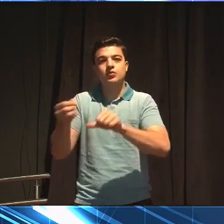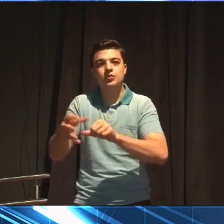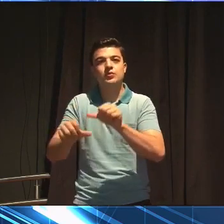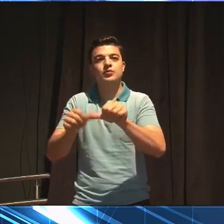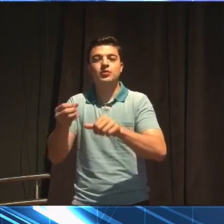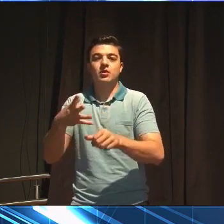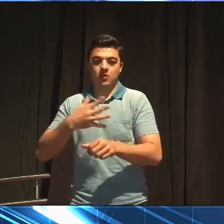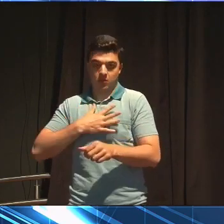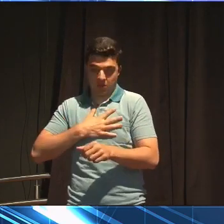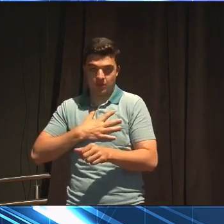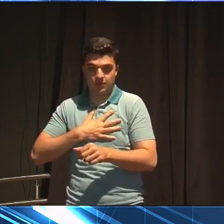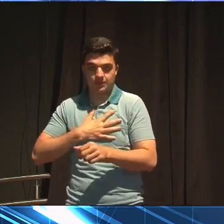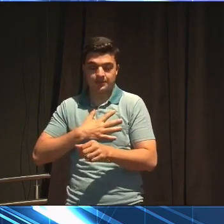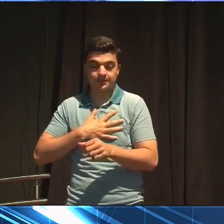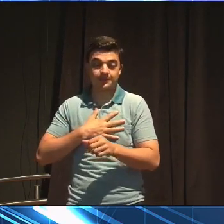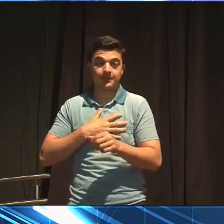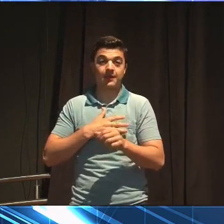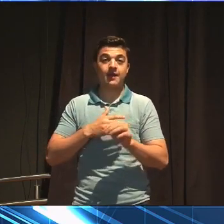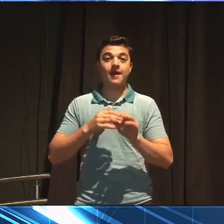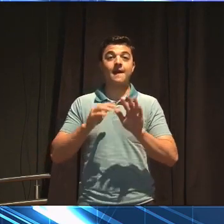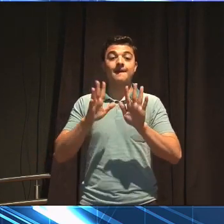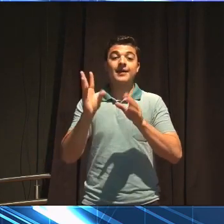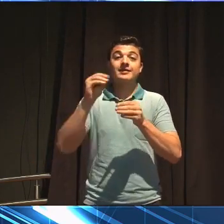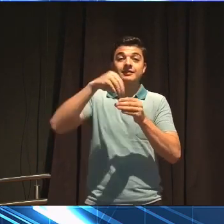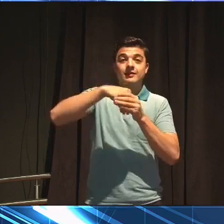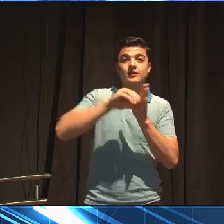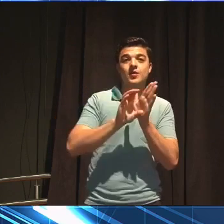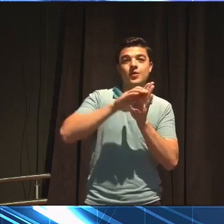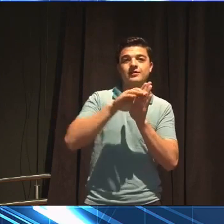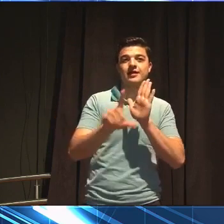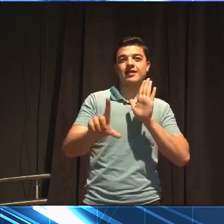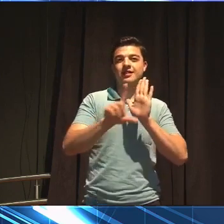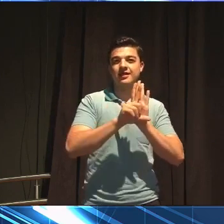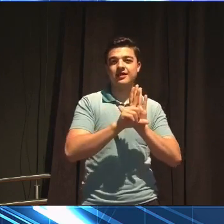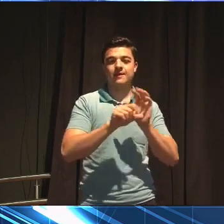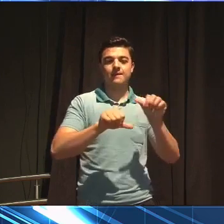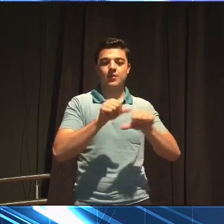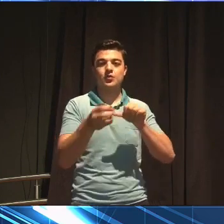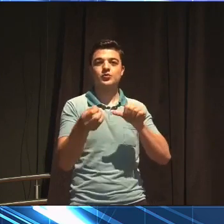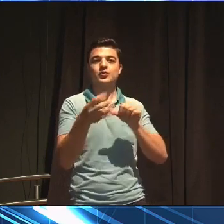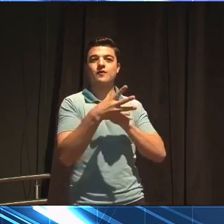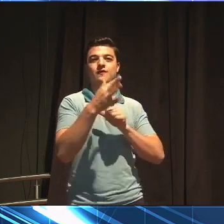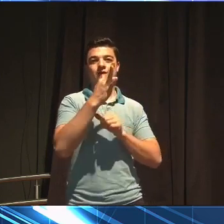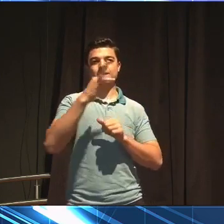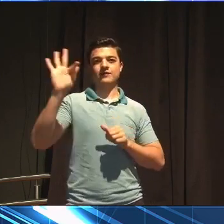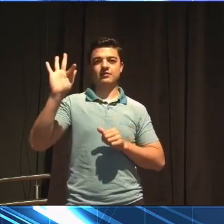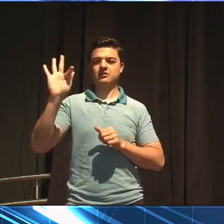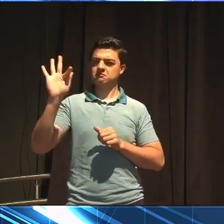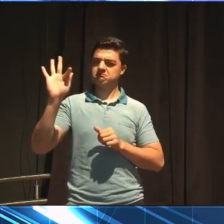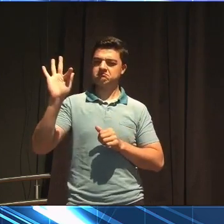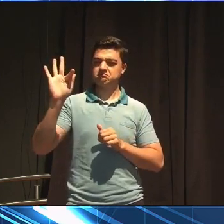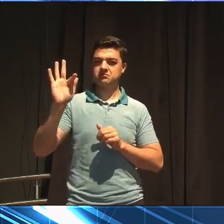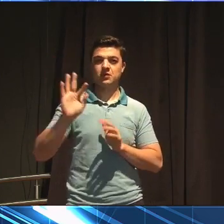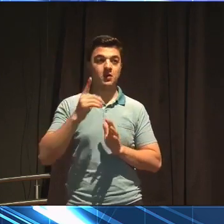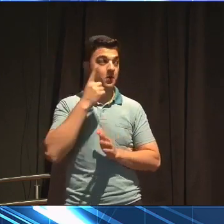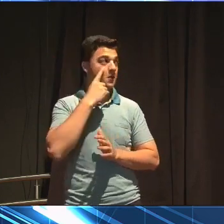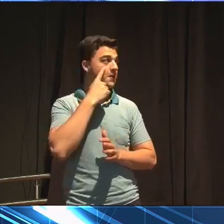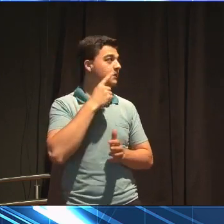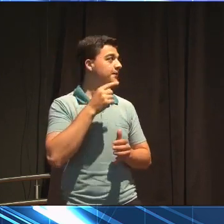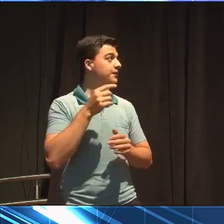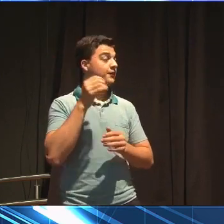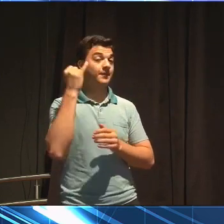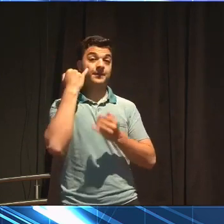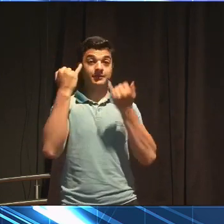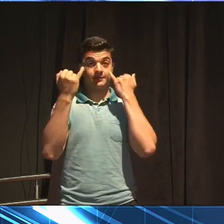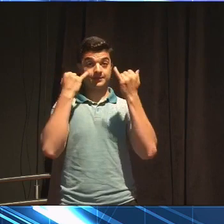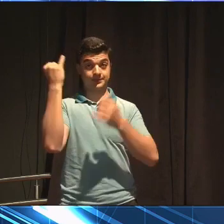compreensão deste conceito de lei, da Lei da Inovação Federal. E ela traz aqui uma informação que eu acho muito